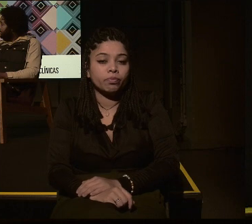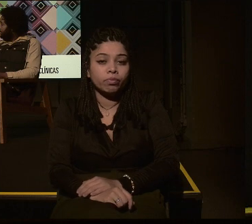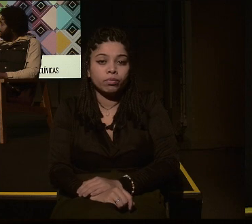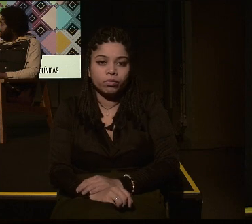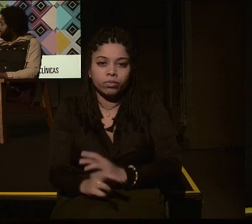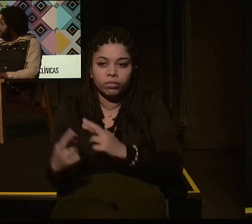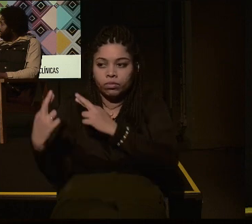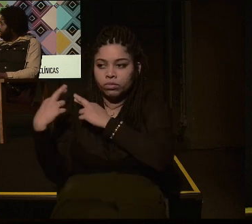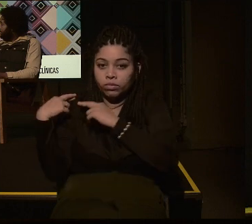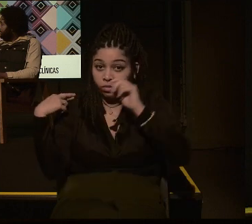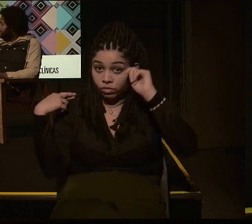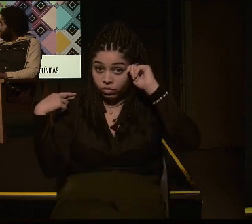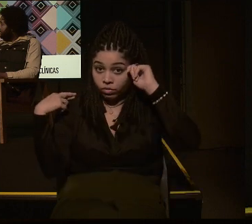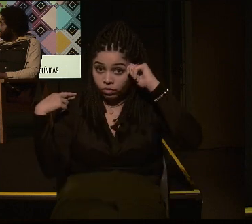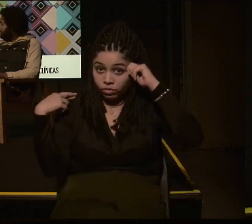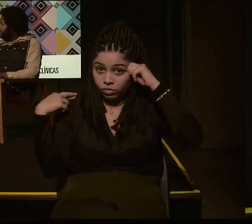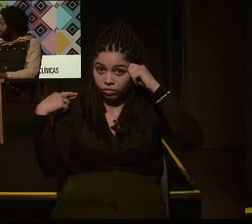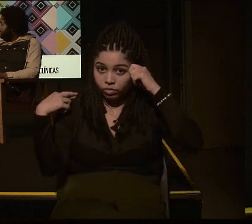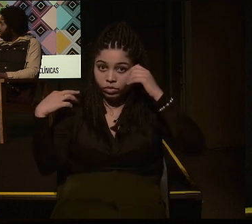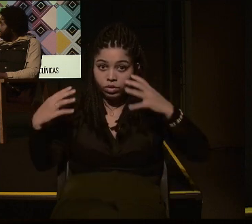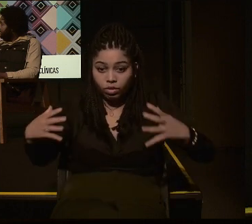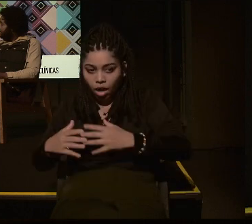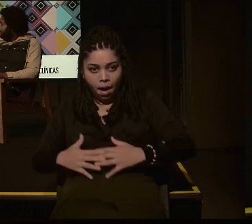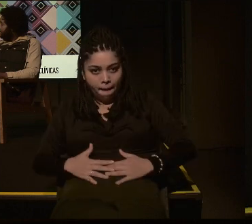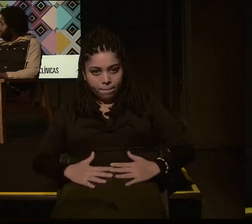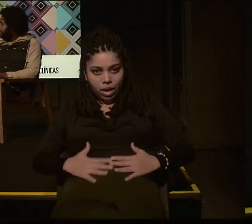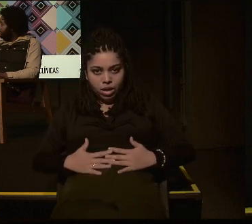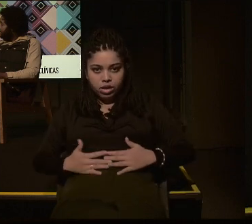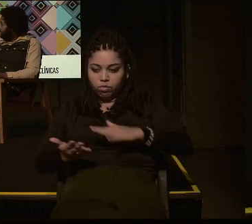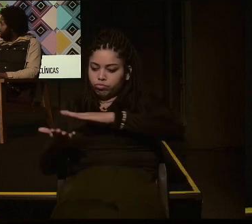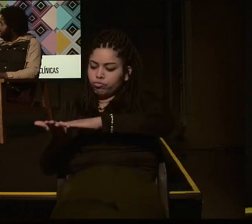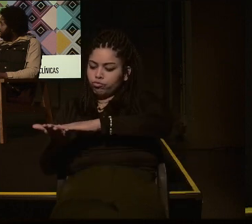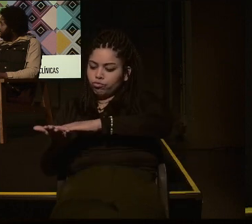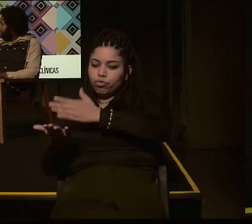pega a barriga, faz torresmo,